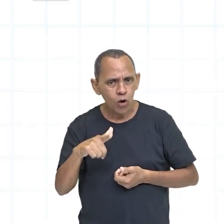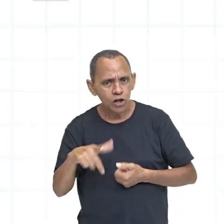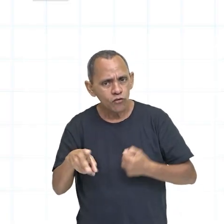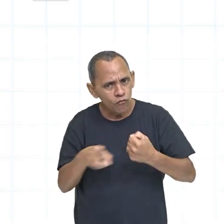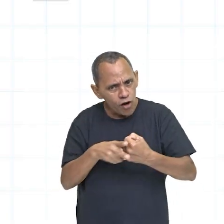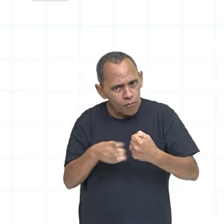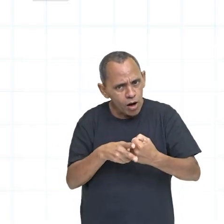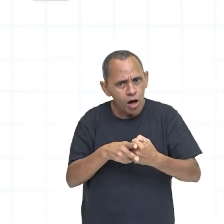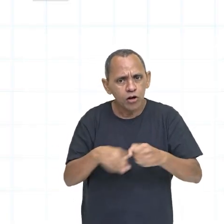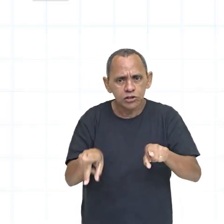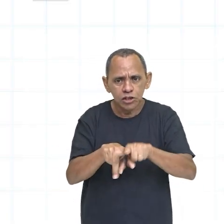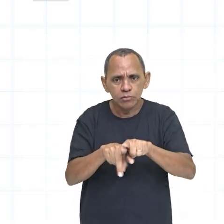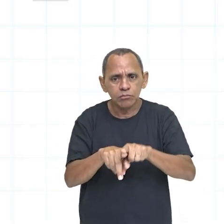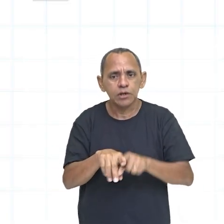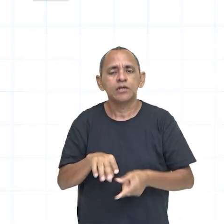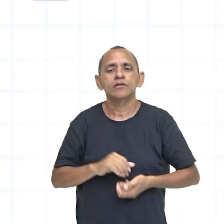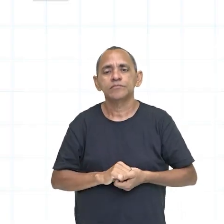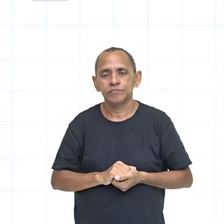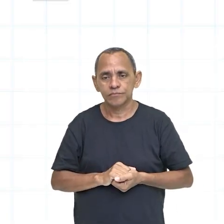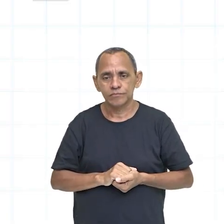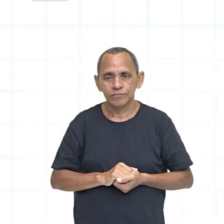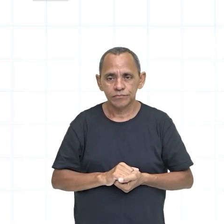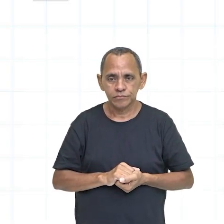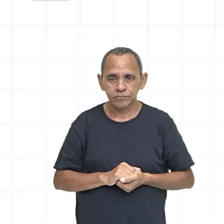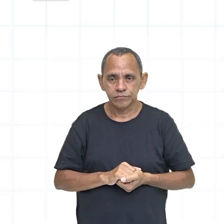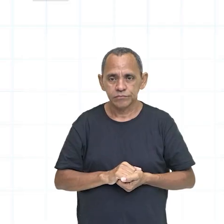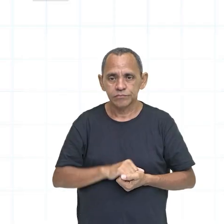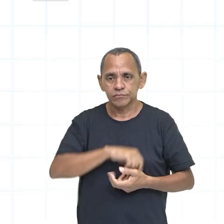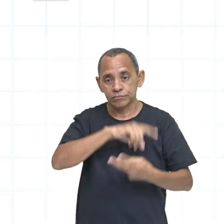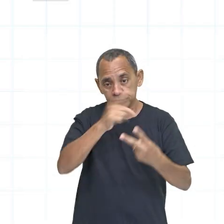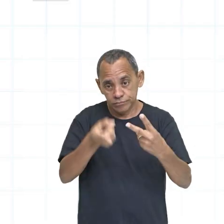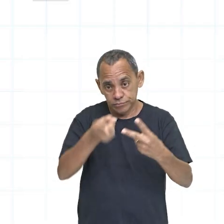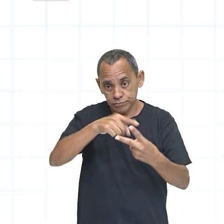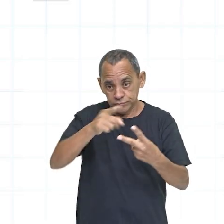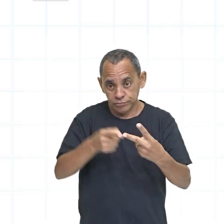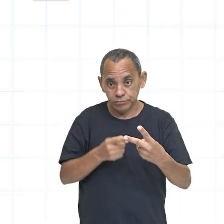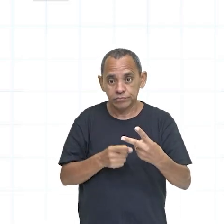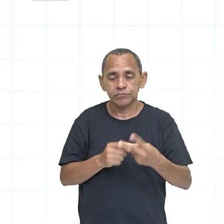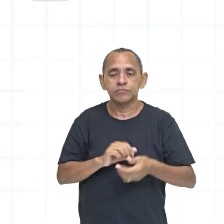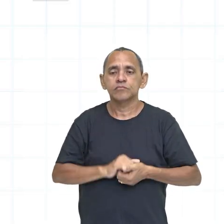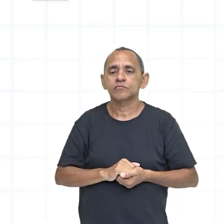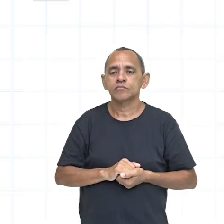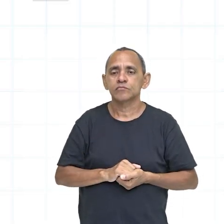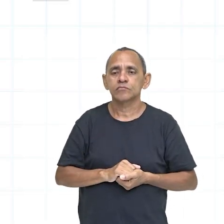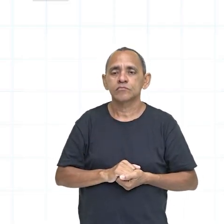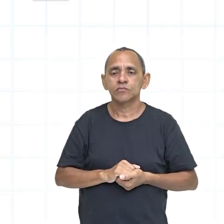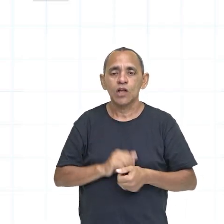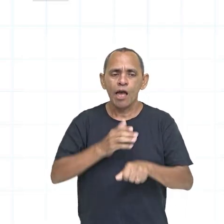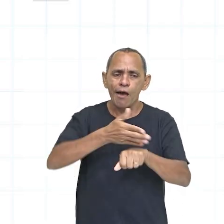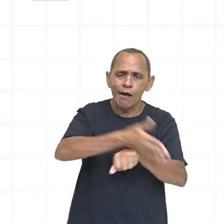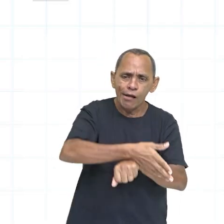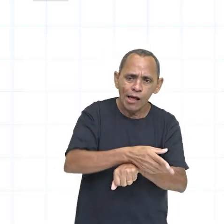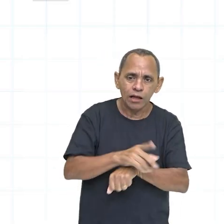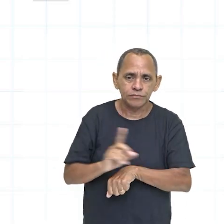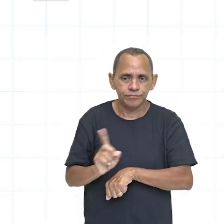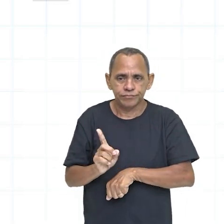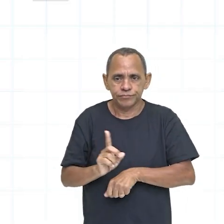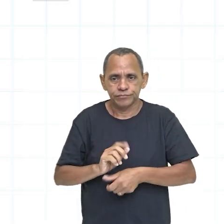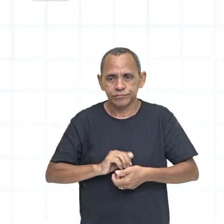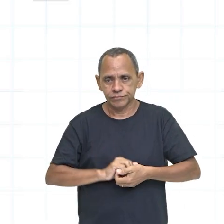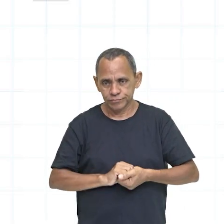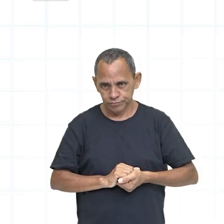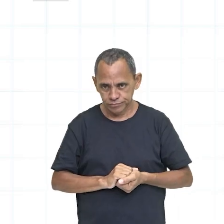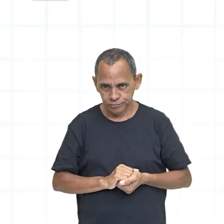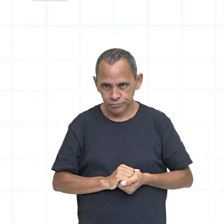passando para vocês algum e vou explicando. Então, olha só, o no entry quer dizer não entre. Aqui, só essa placa, sem a parte escrita, é uma linguagem